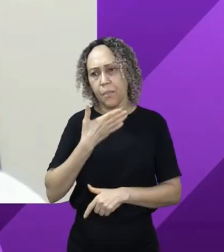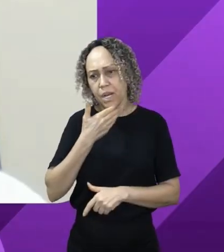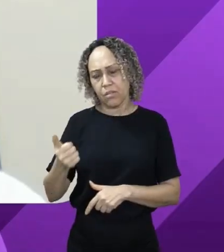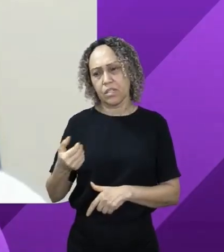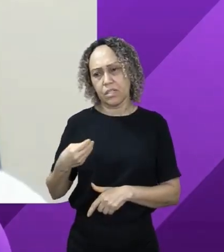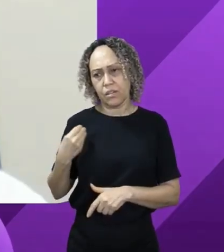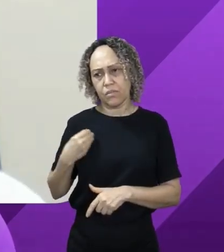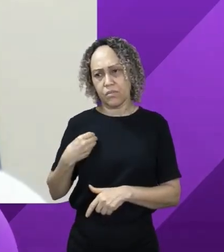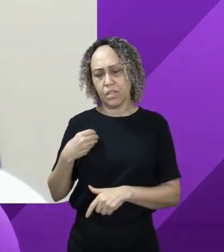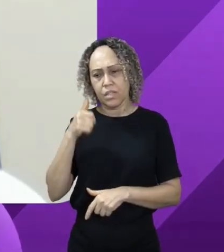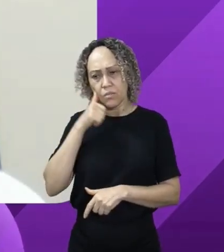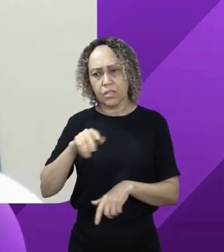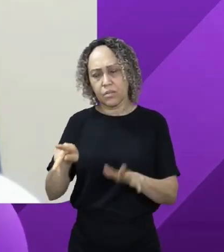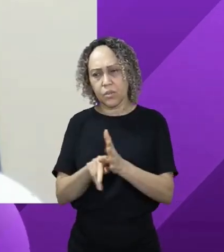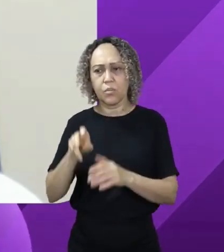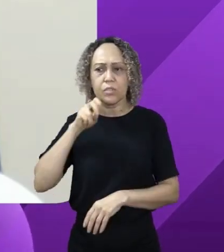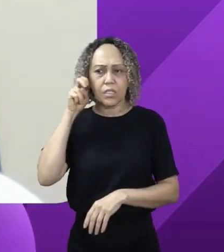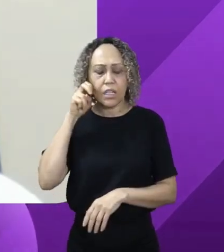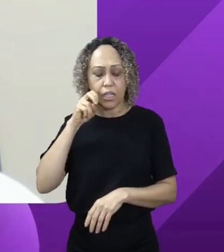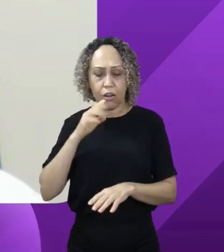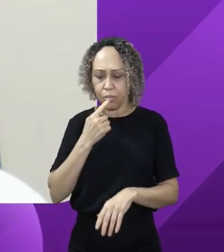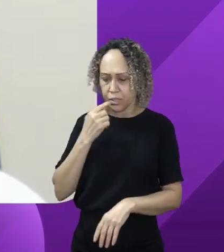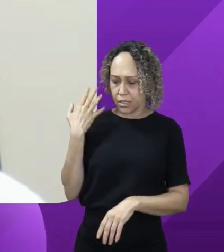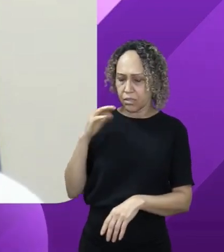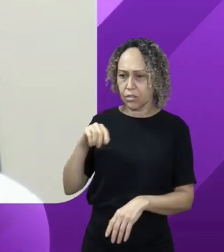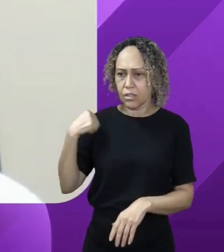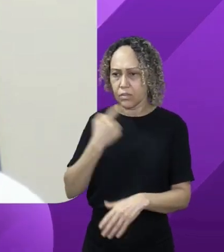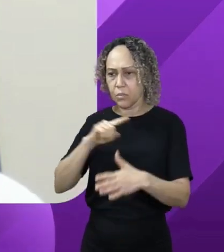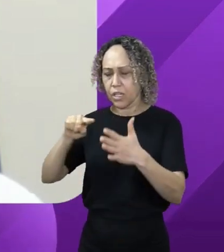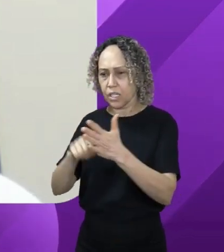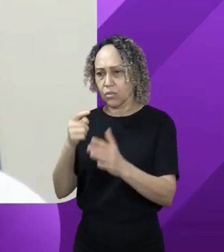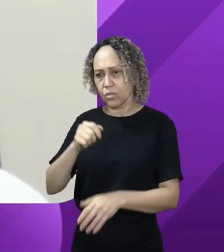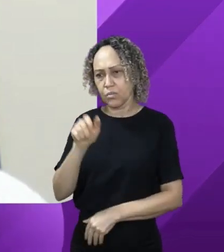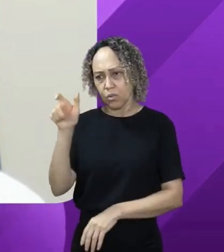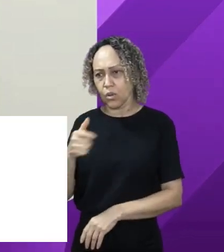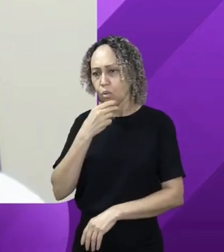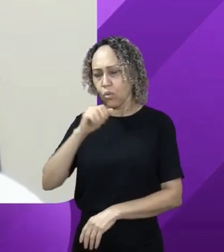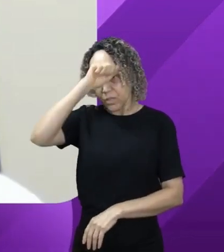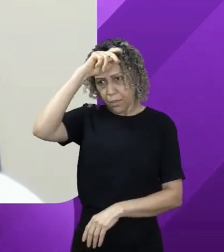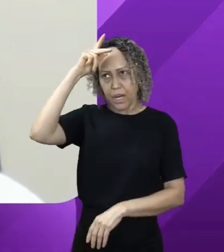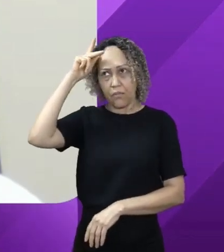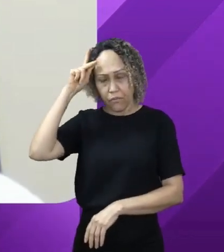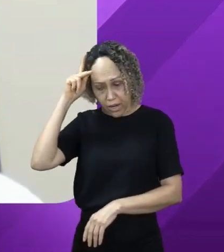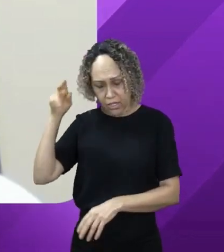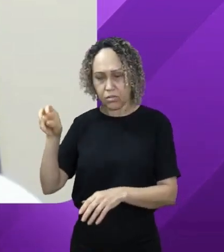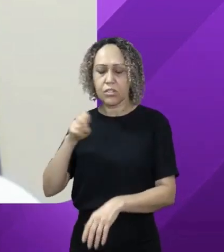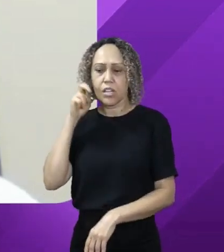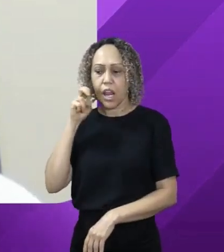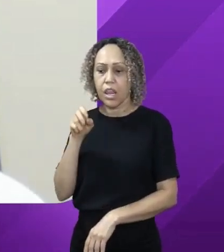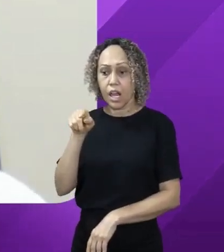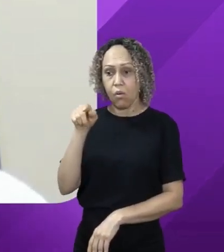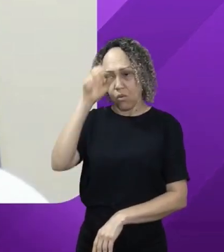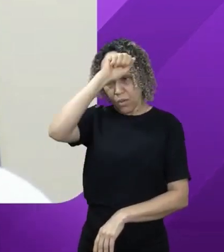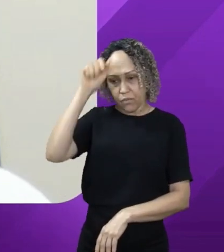A gente fez uma denúncia porque o prefeito de Natal nomeou um homem para assumir a Secretaria Adjunta de